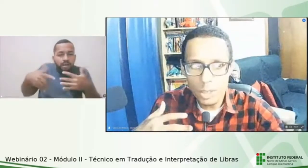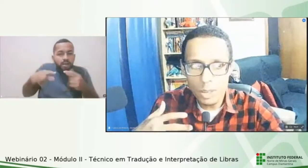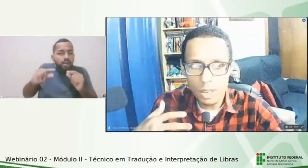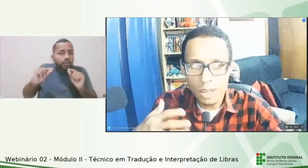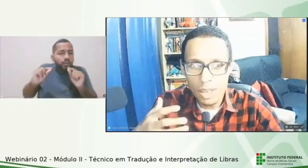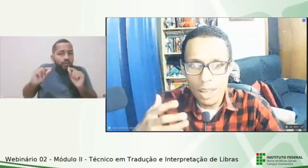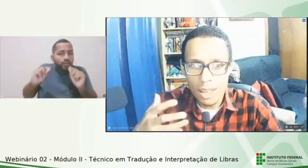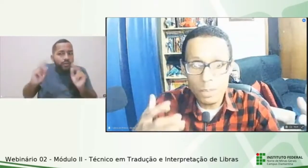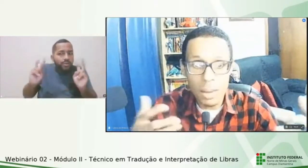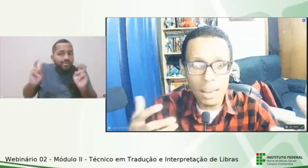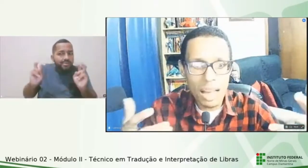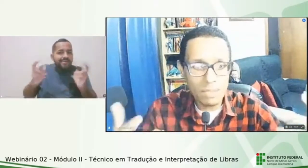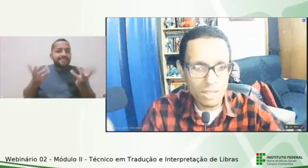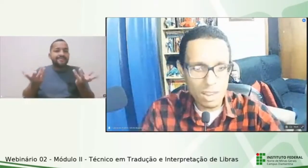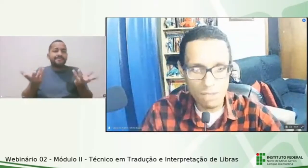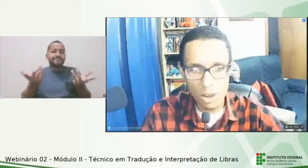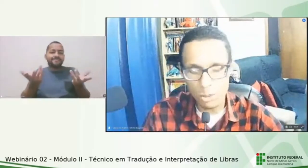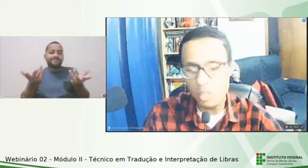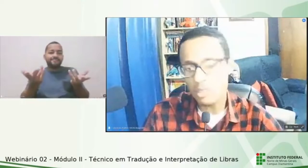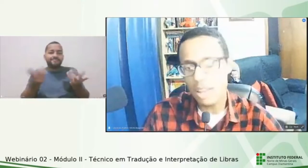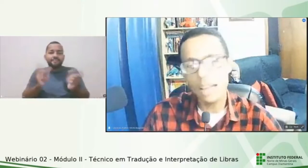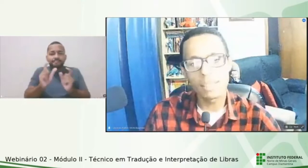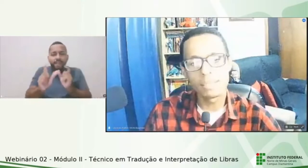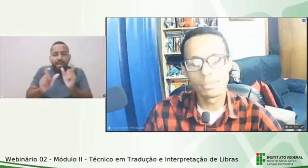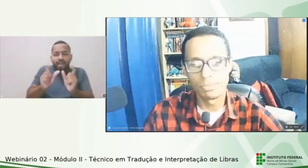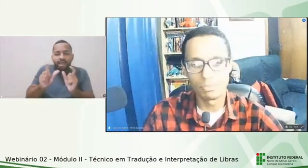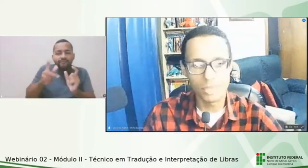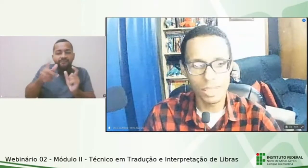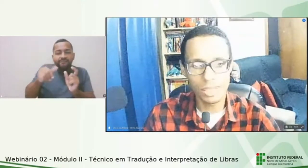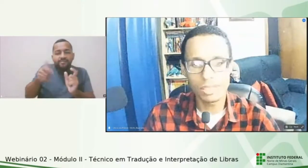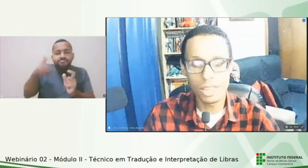tipo de palavras ele vai utilizar?